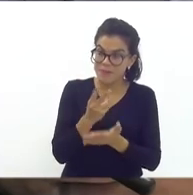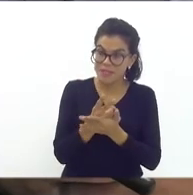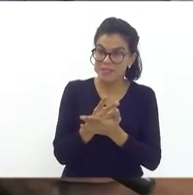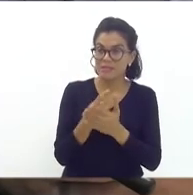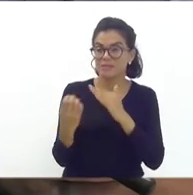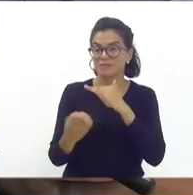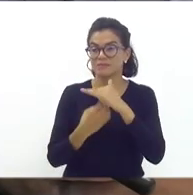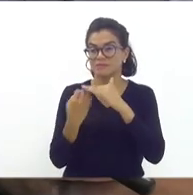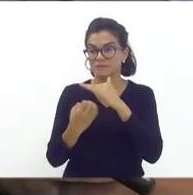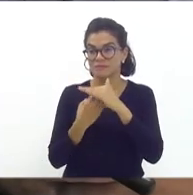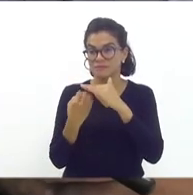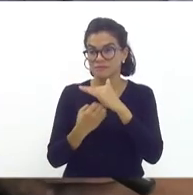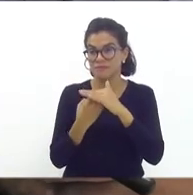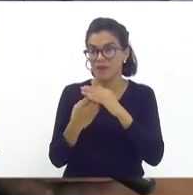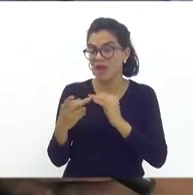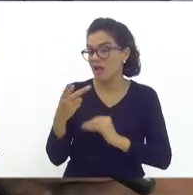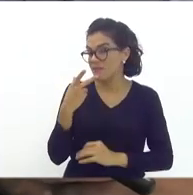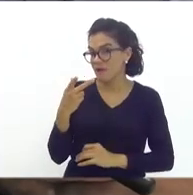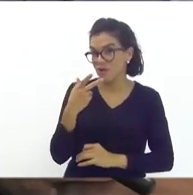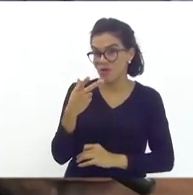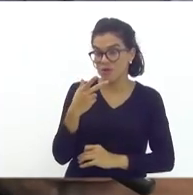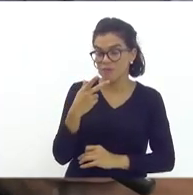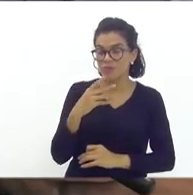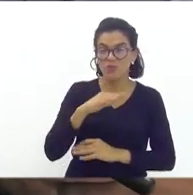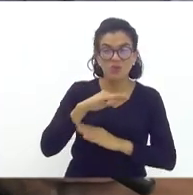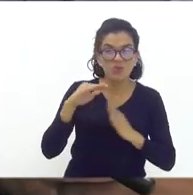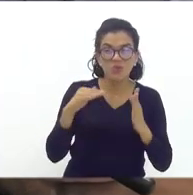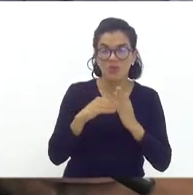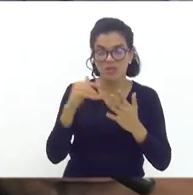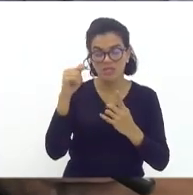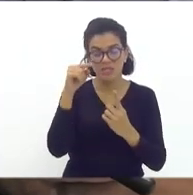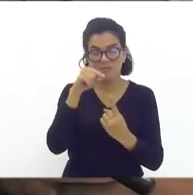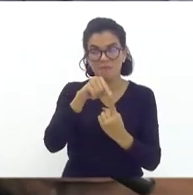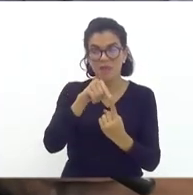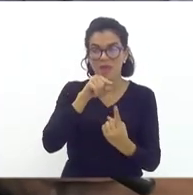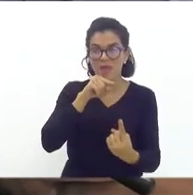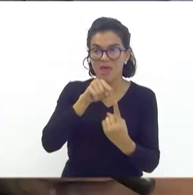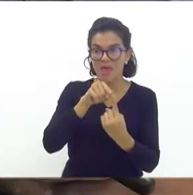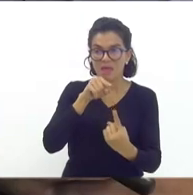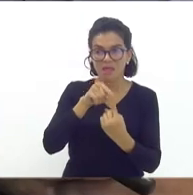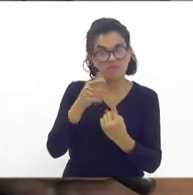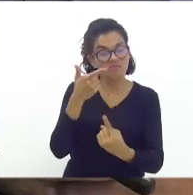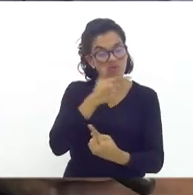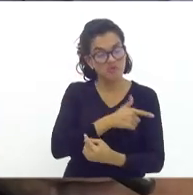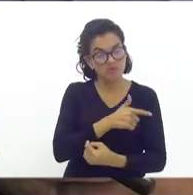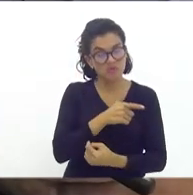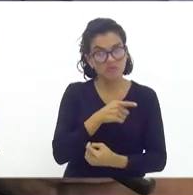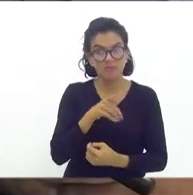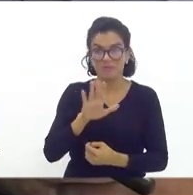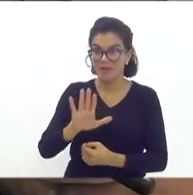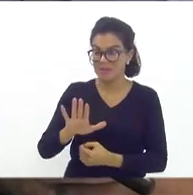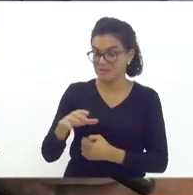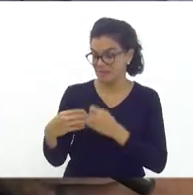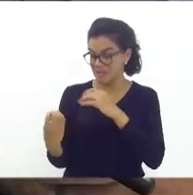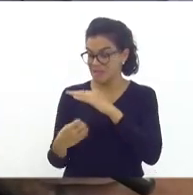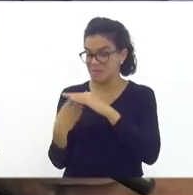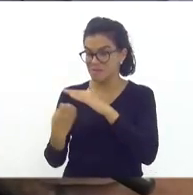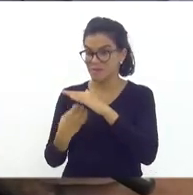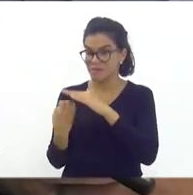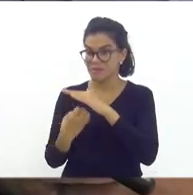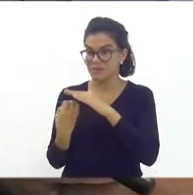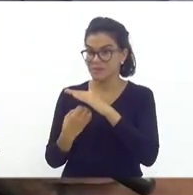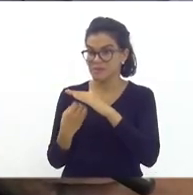ela falou que todas as metas que foram pré-estabelecidas elas foram atendidas a agência ela